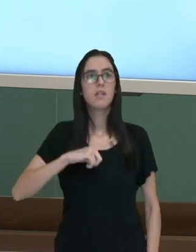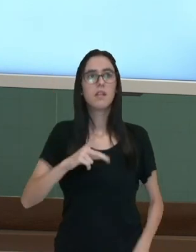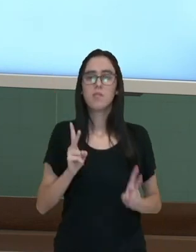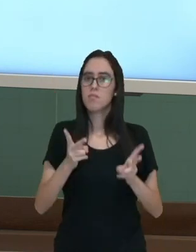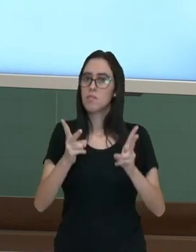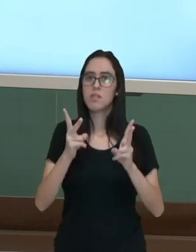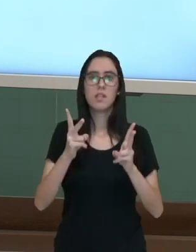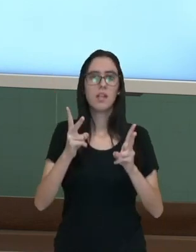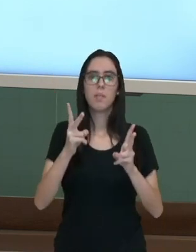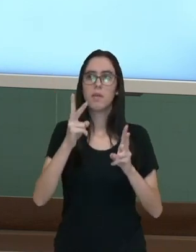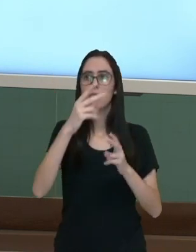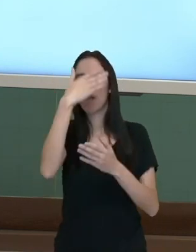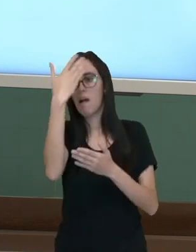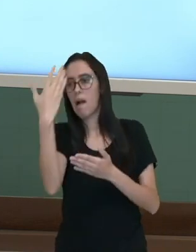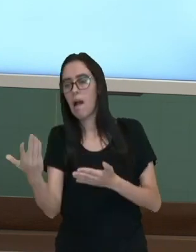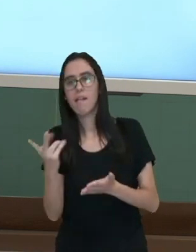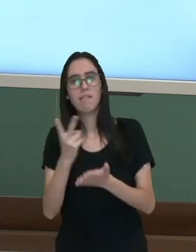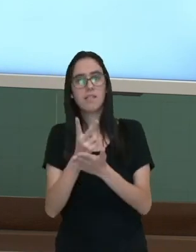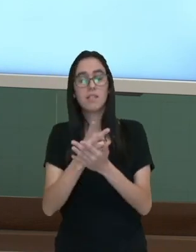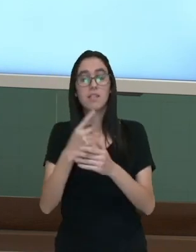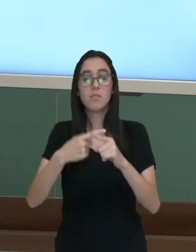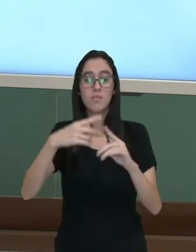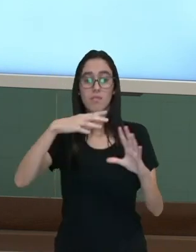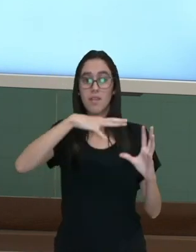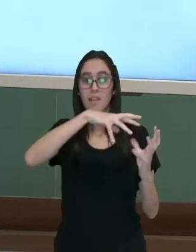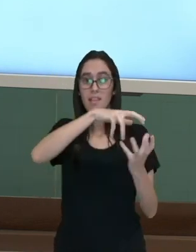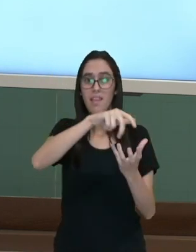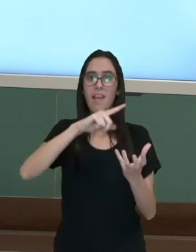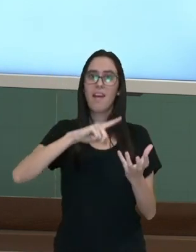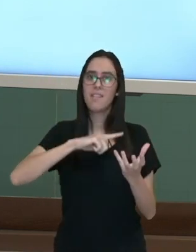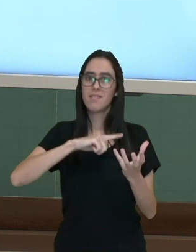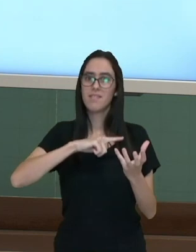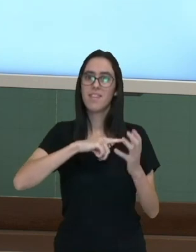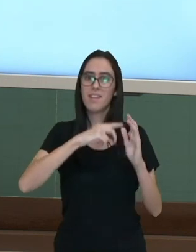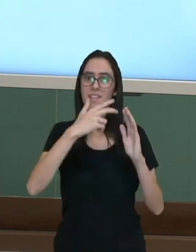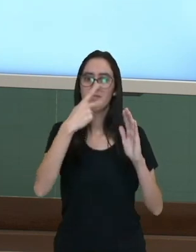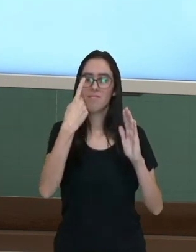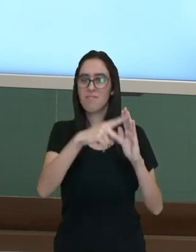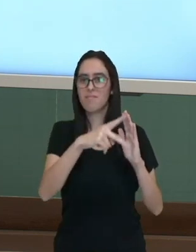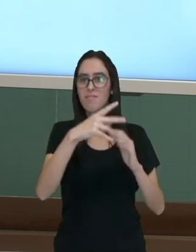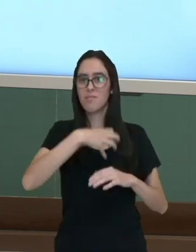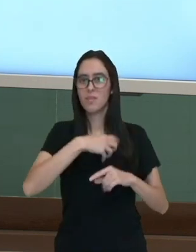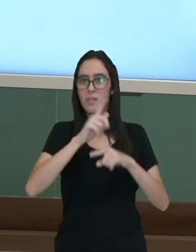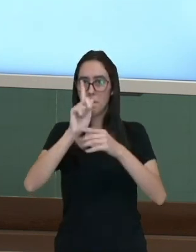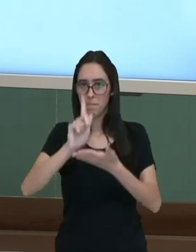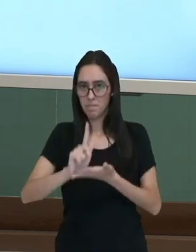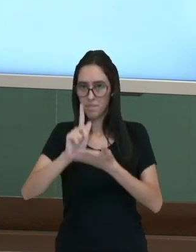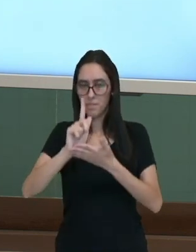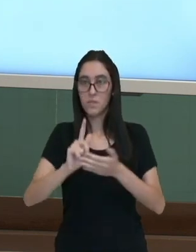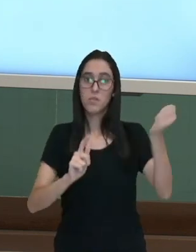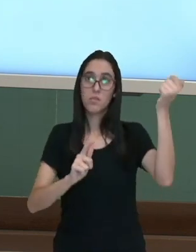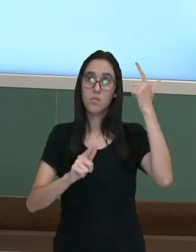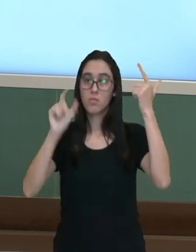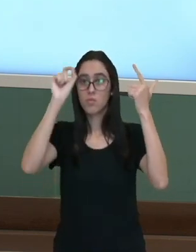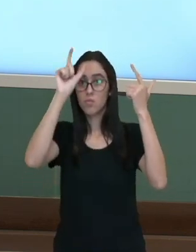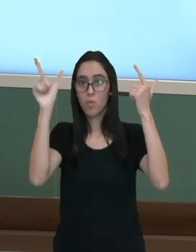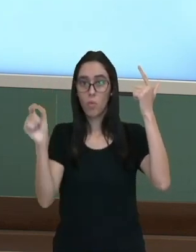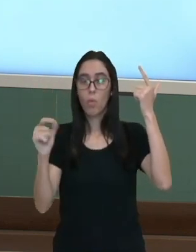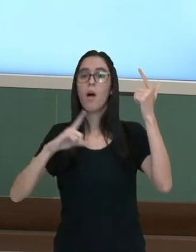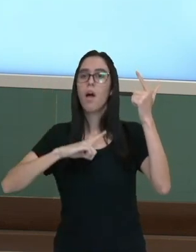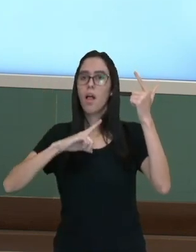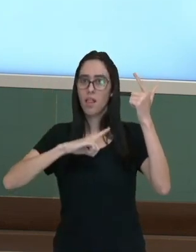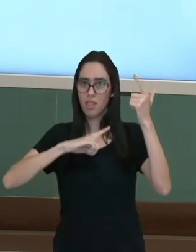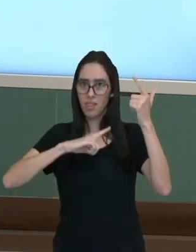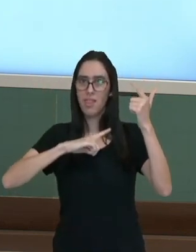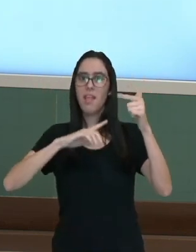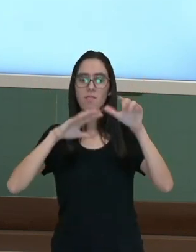livre, certo? Isso é o devido ao formato esfera da Terra e o princípio da imponderabilidade. O Sol e a Lua exercem influência gravitacional sobre a Terra, provocando